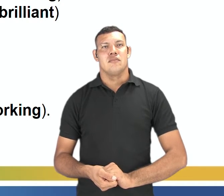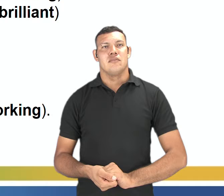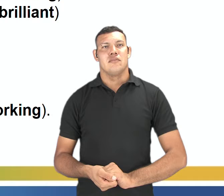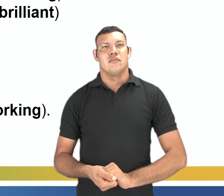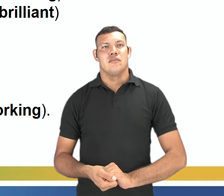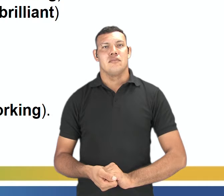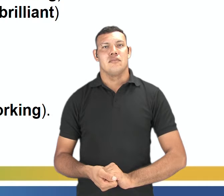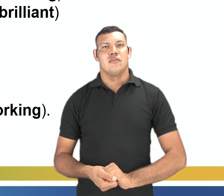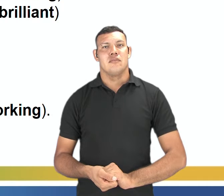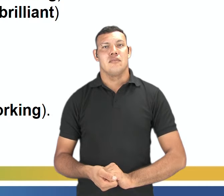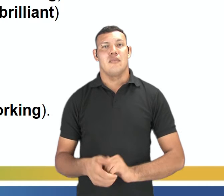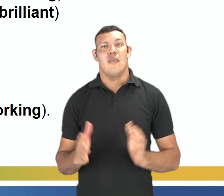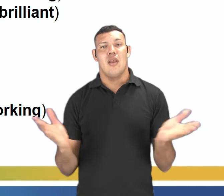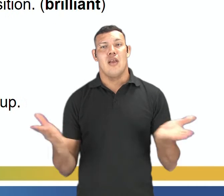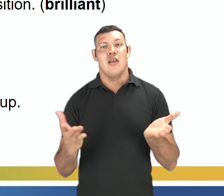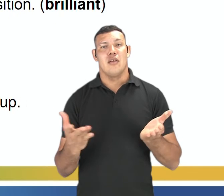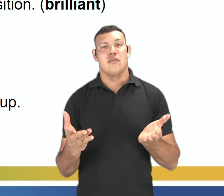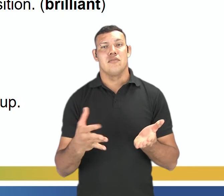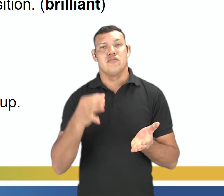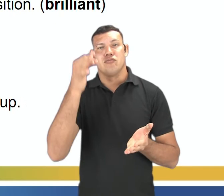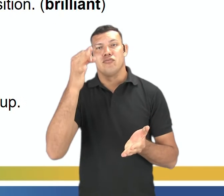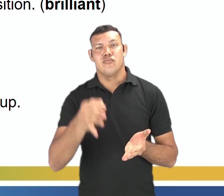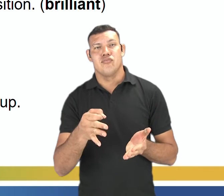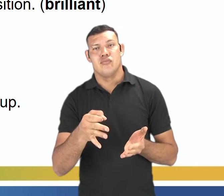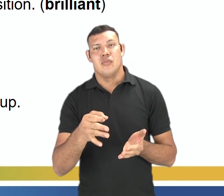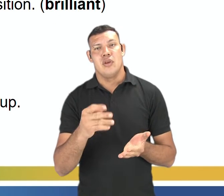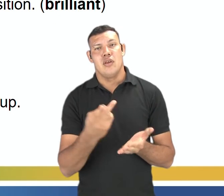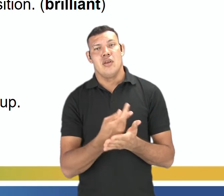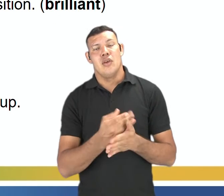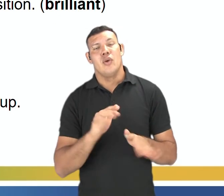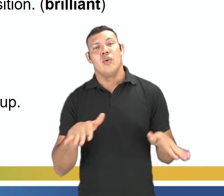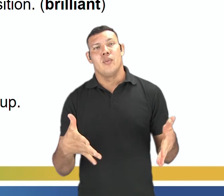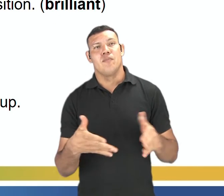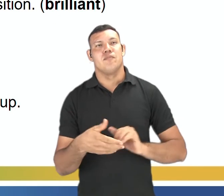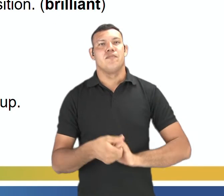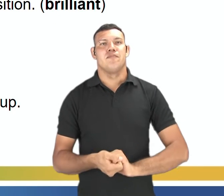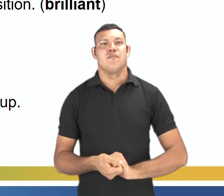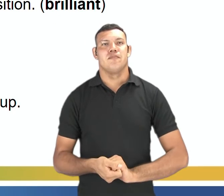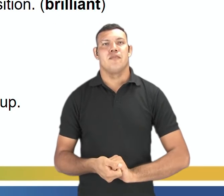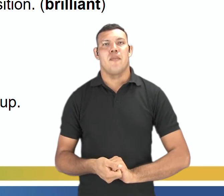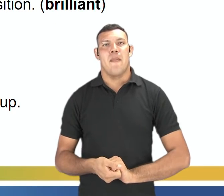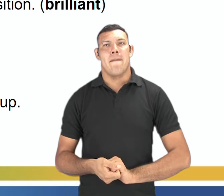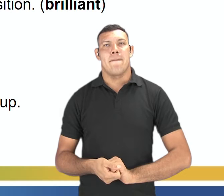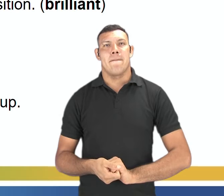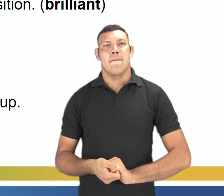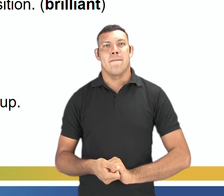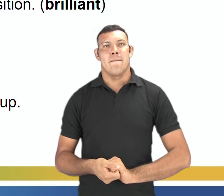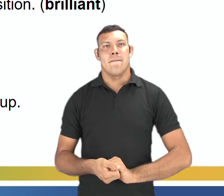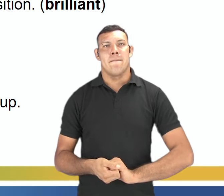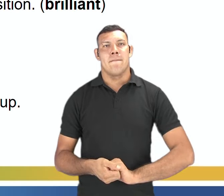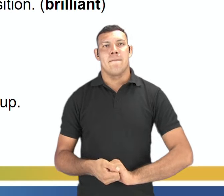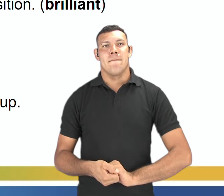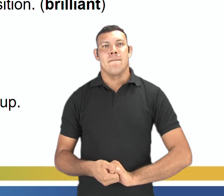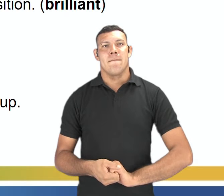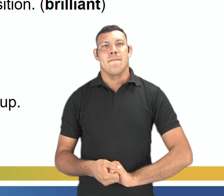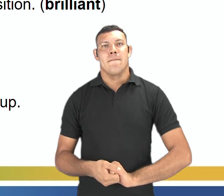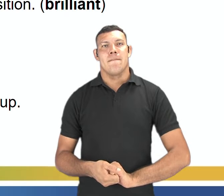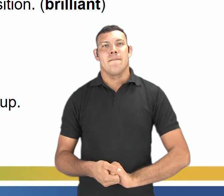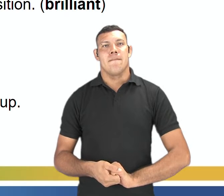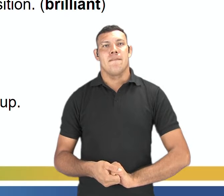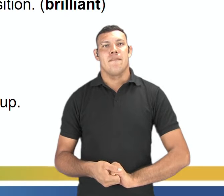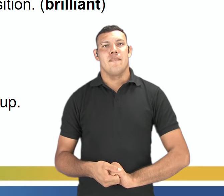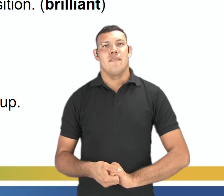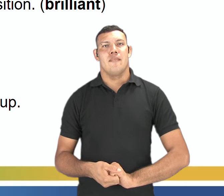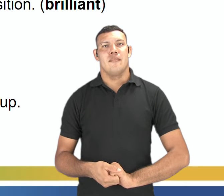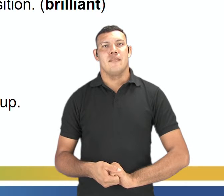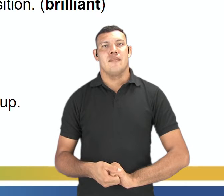Vamos lá então a correção. Nós temos aqui. Letter A. Mr. Brown